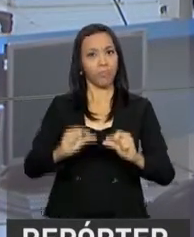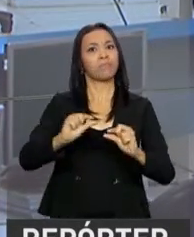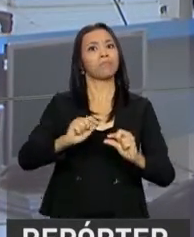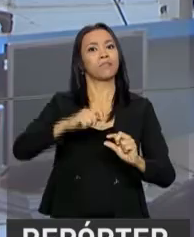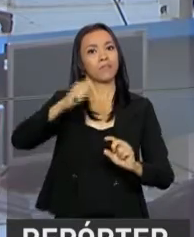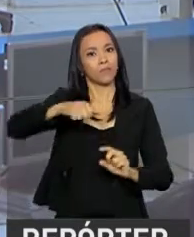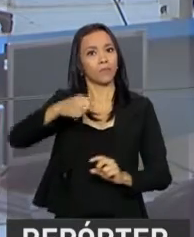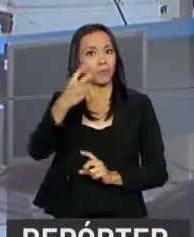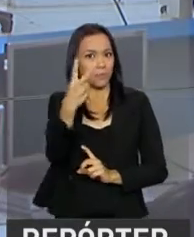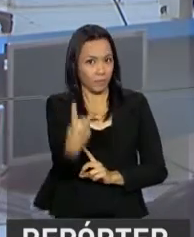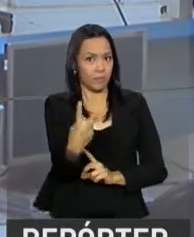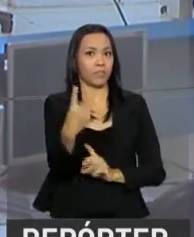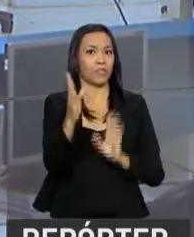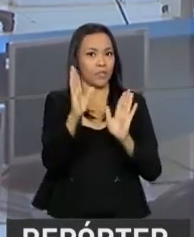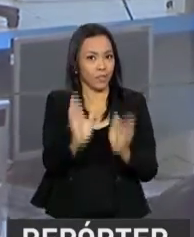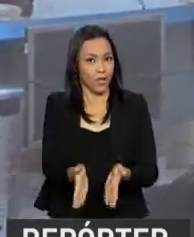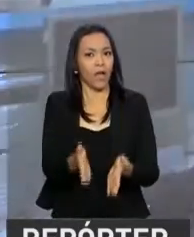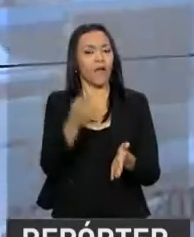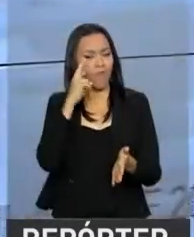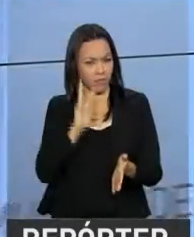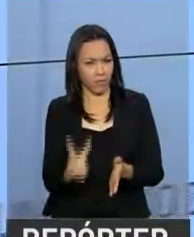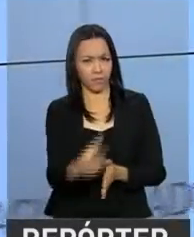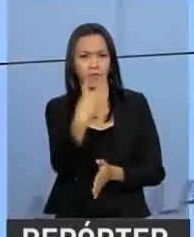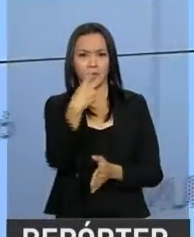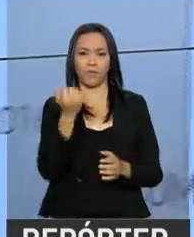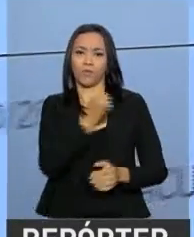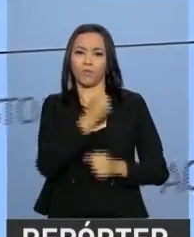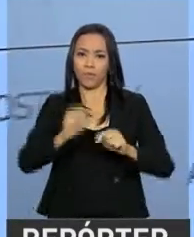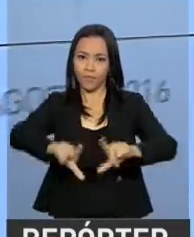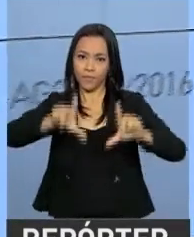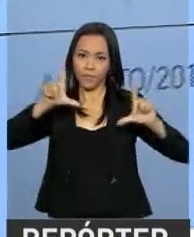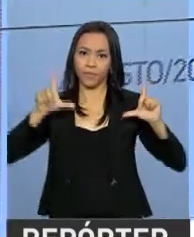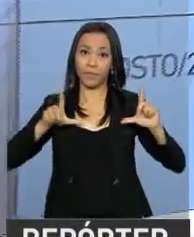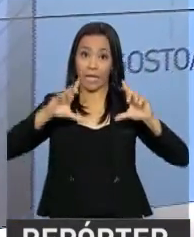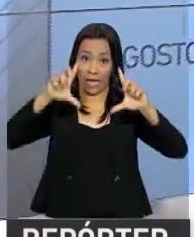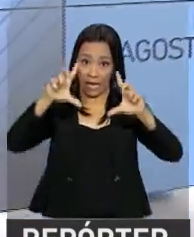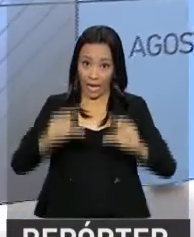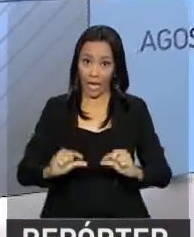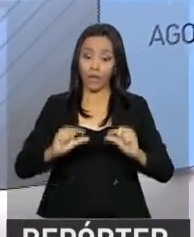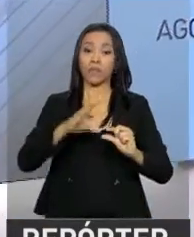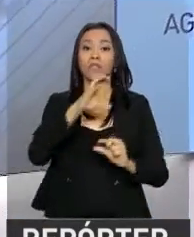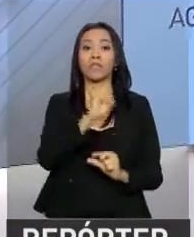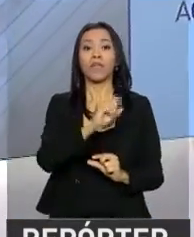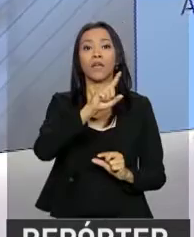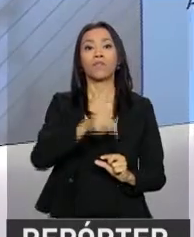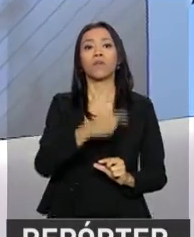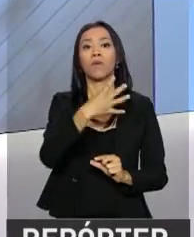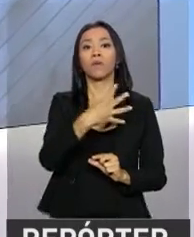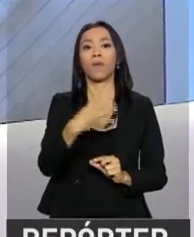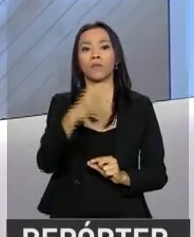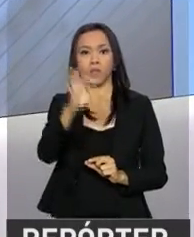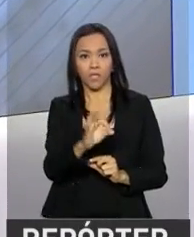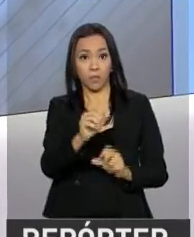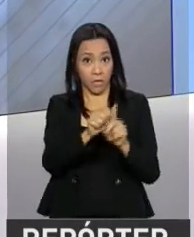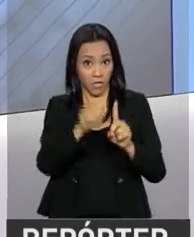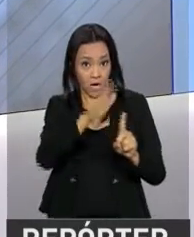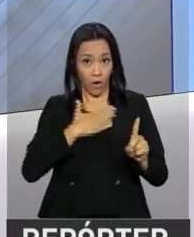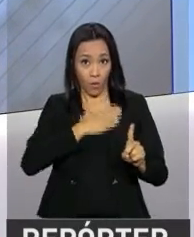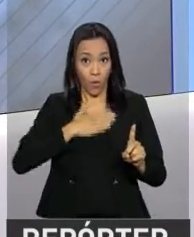mês seguido. Vamos ver os números aqui no telão. O índice caiu de 0,44% em agosto